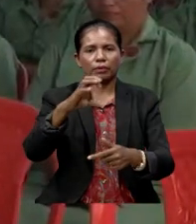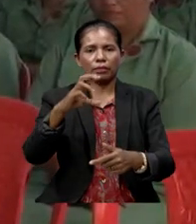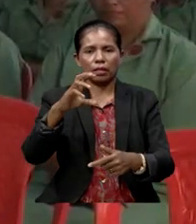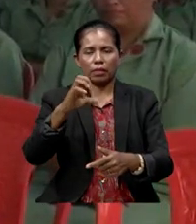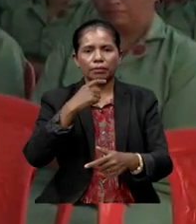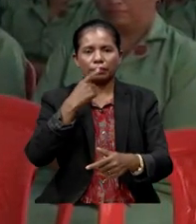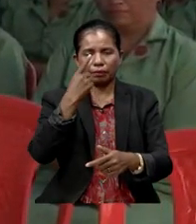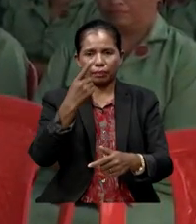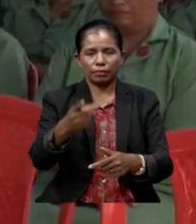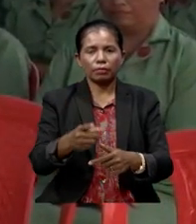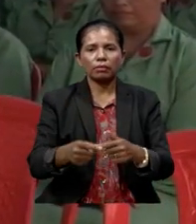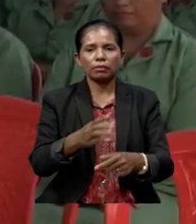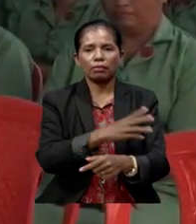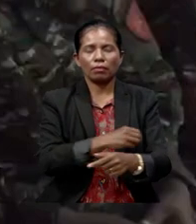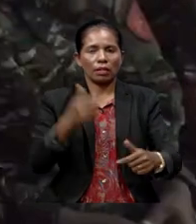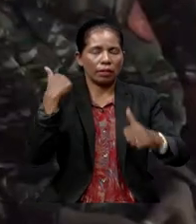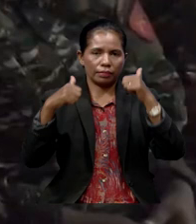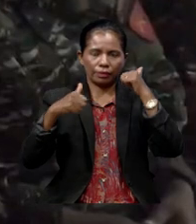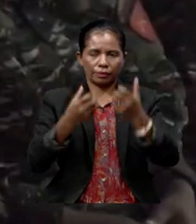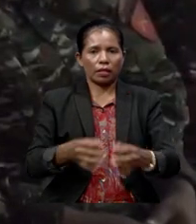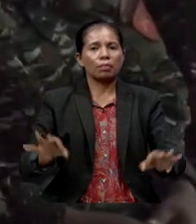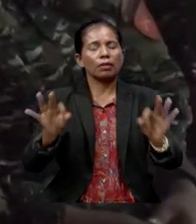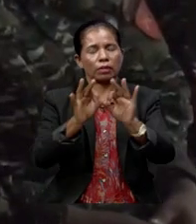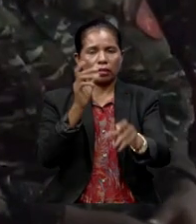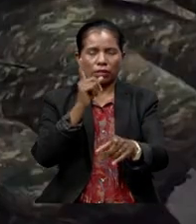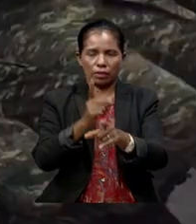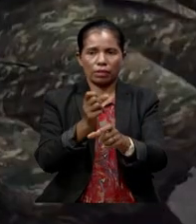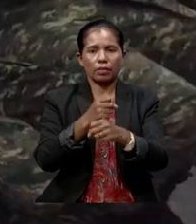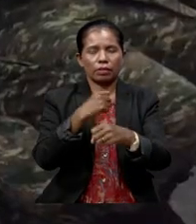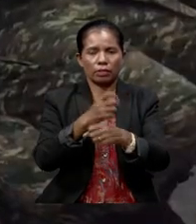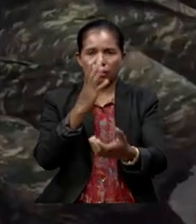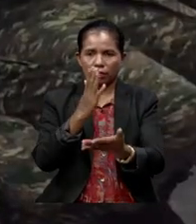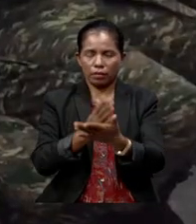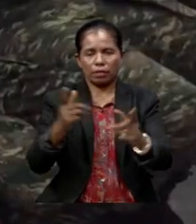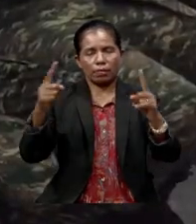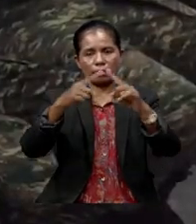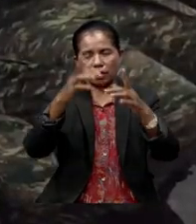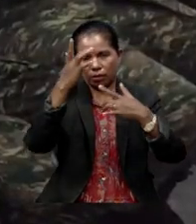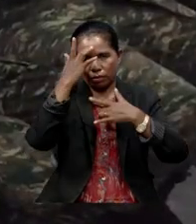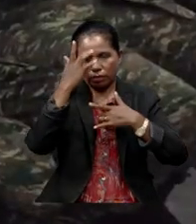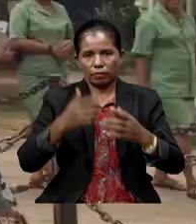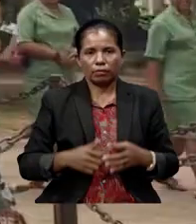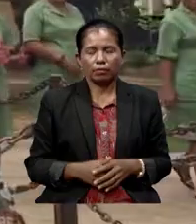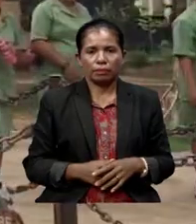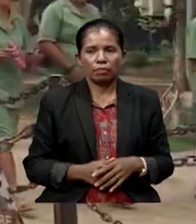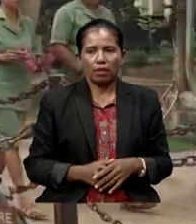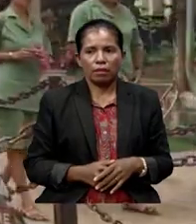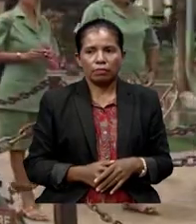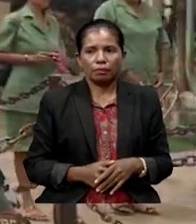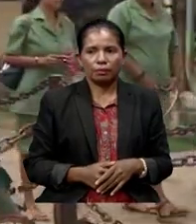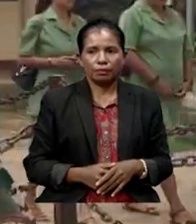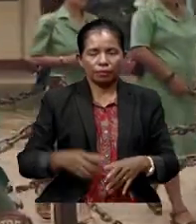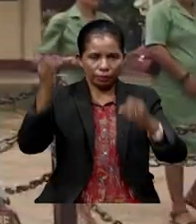Piedade da Costa Fitun Hateten, atividade é importante teves a tubele halo prevenção ba moras. Palestra